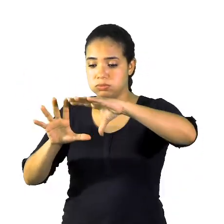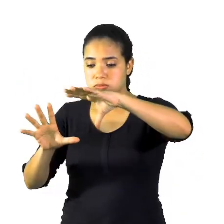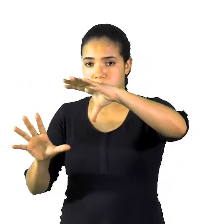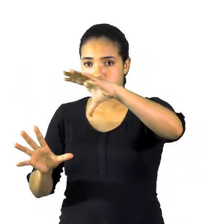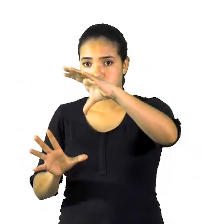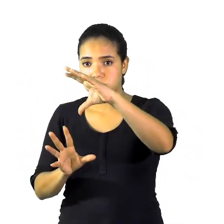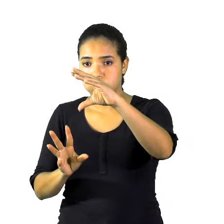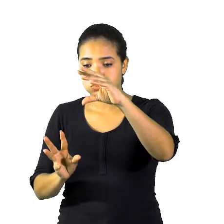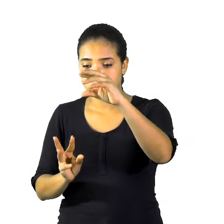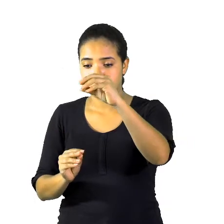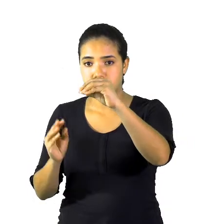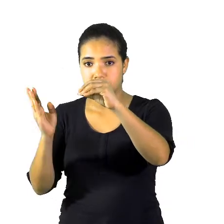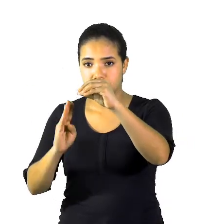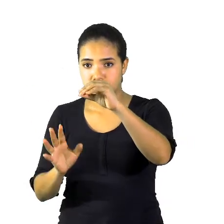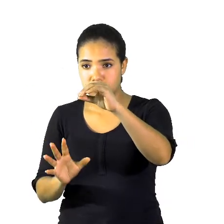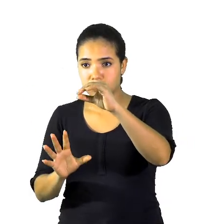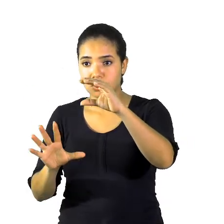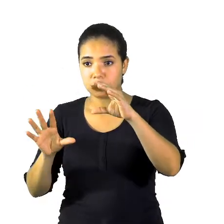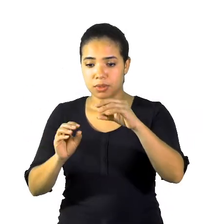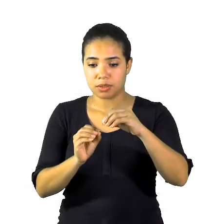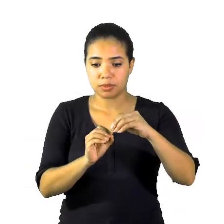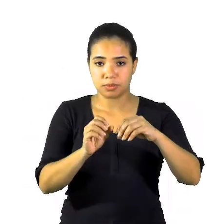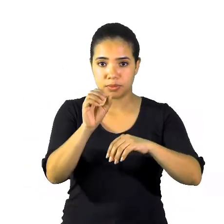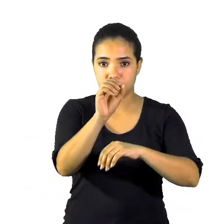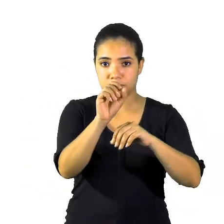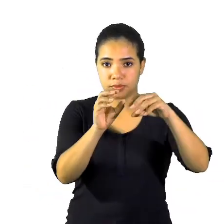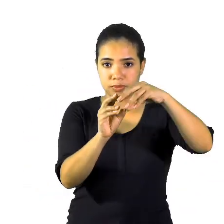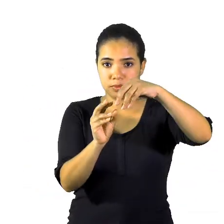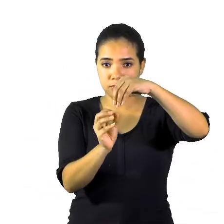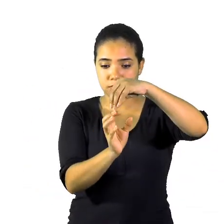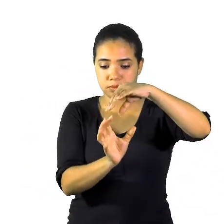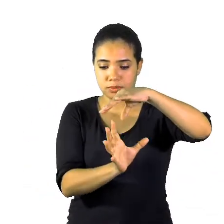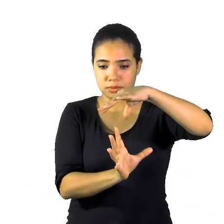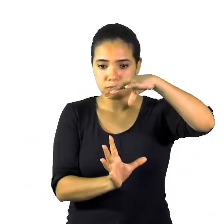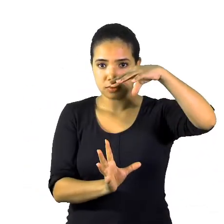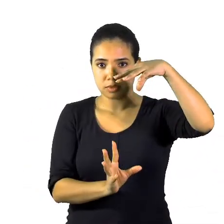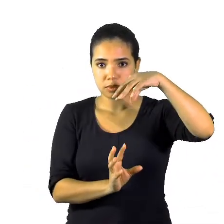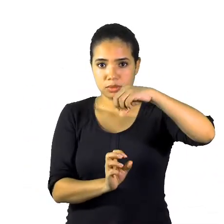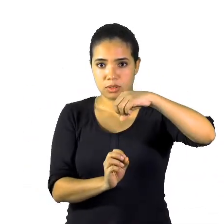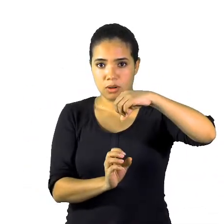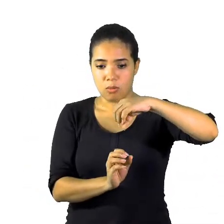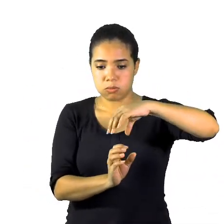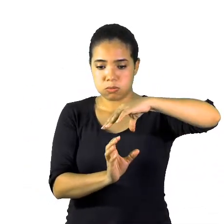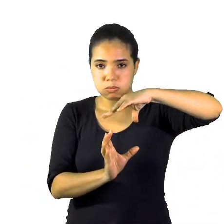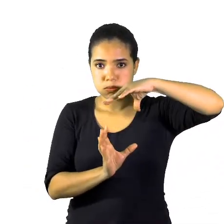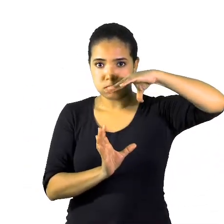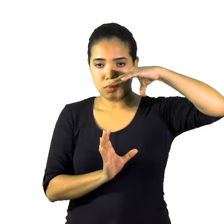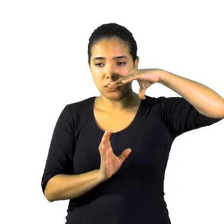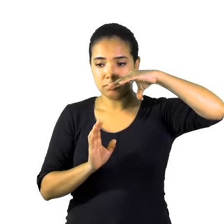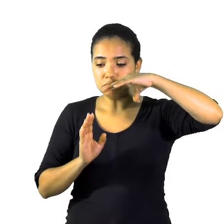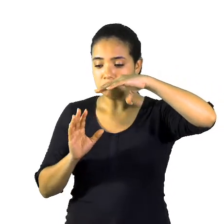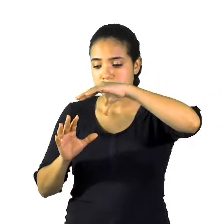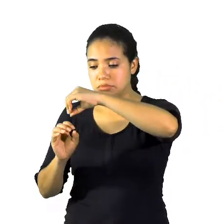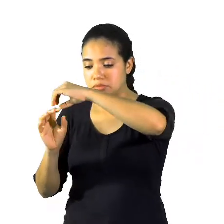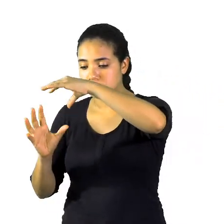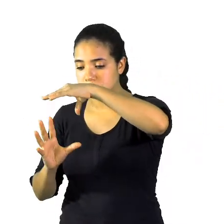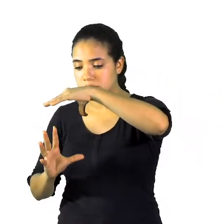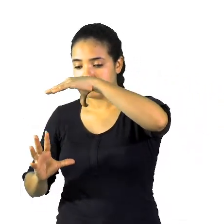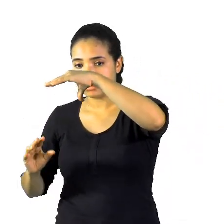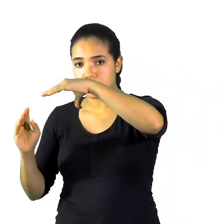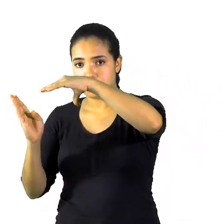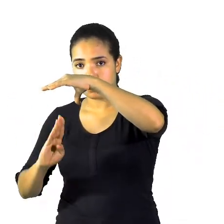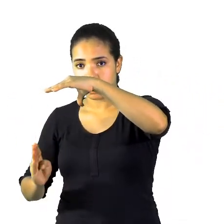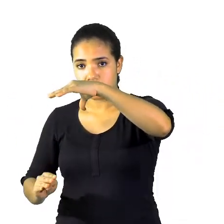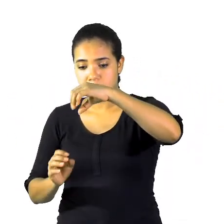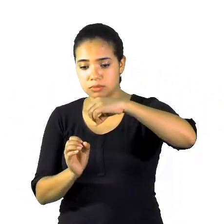representação reduzida do estado do Tocantins. Eu tenho tanto a representação do mapa do Brasil, quanto a representação do